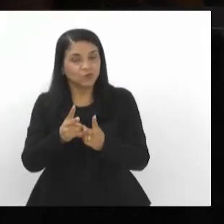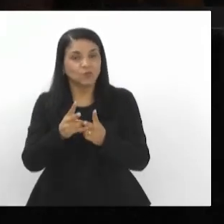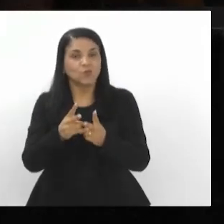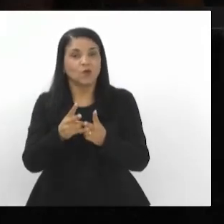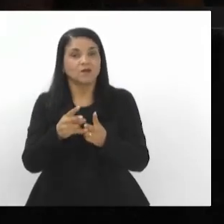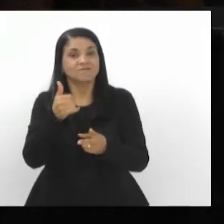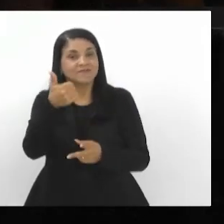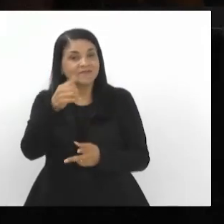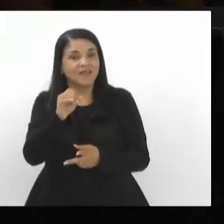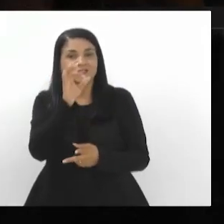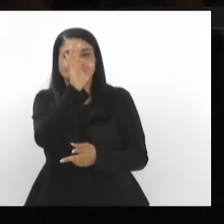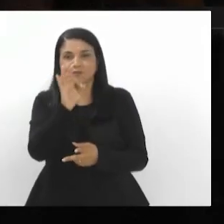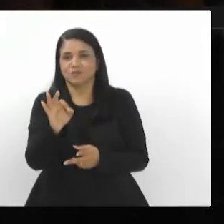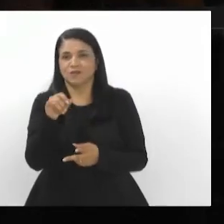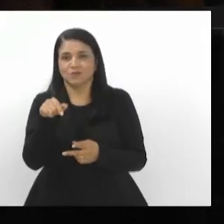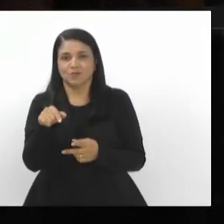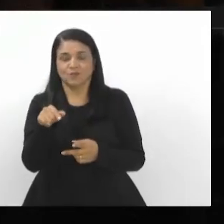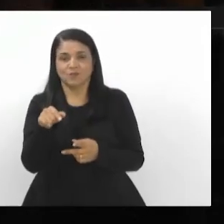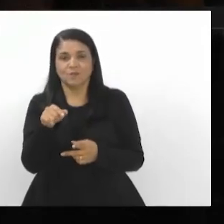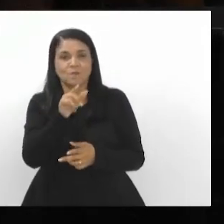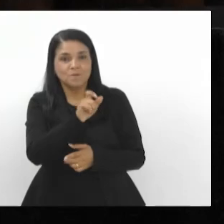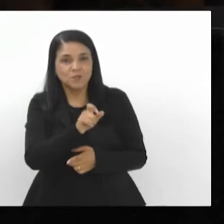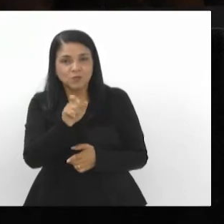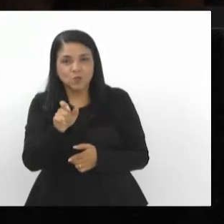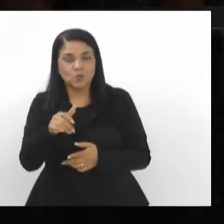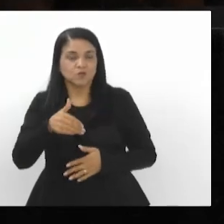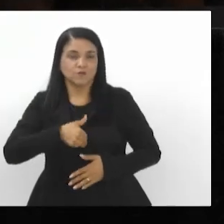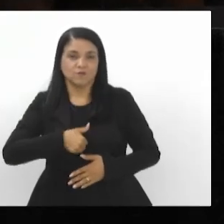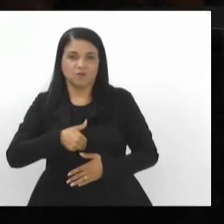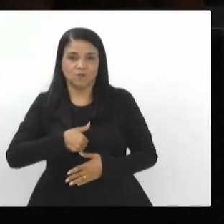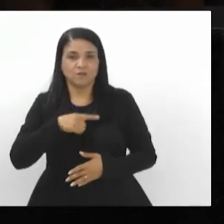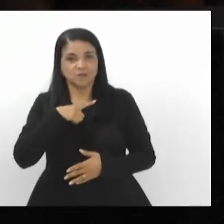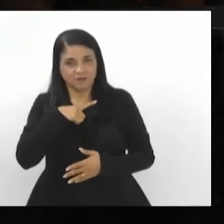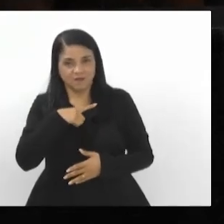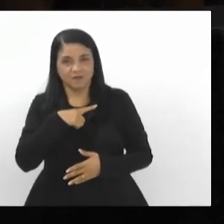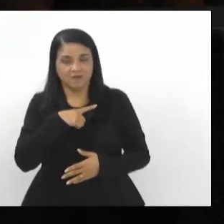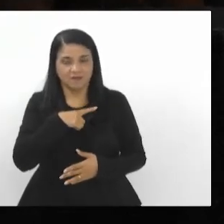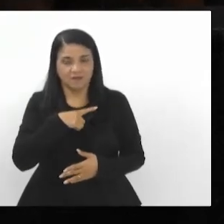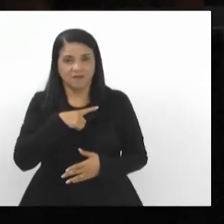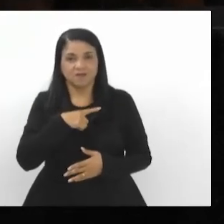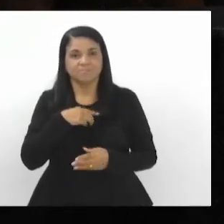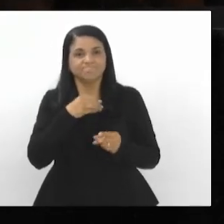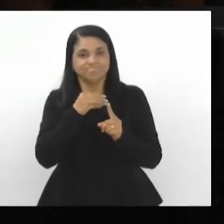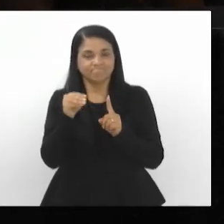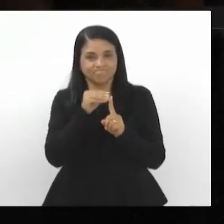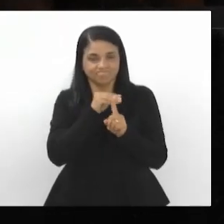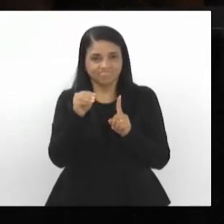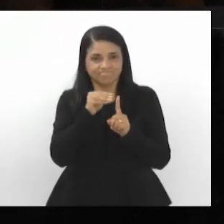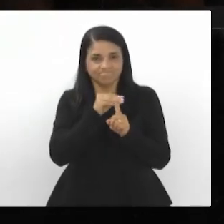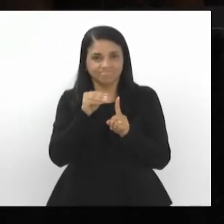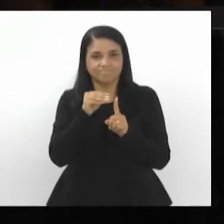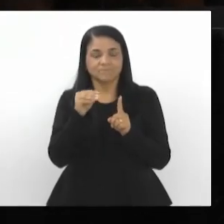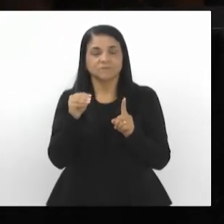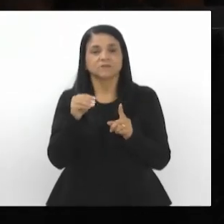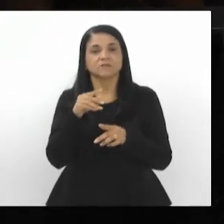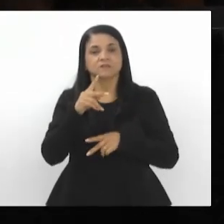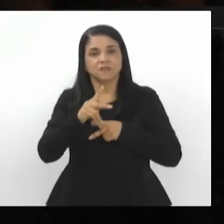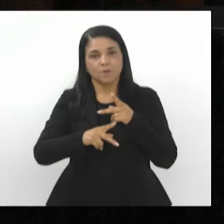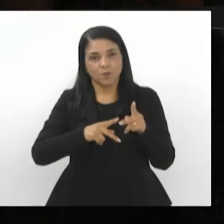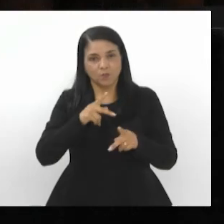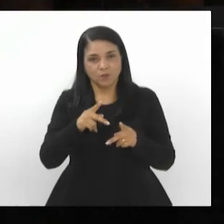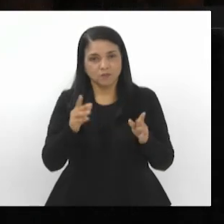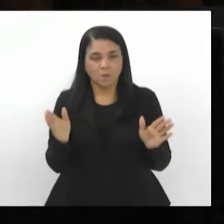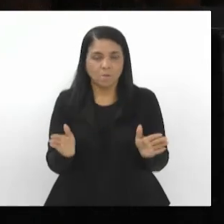um gargalo de uma situação de precariedade, de situação de vulnerabilidade da população